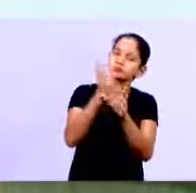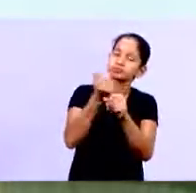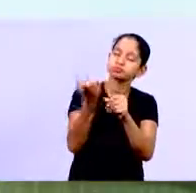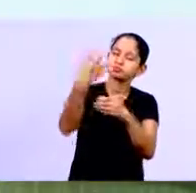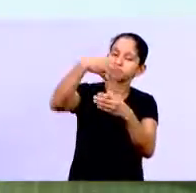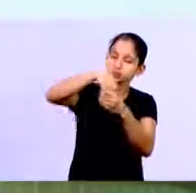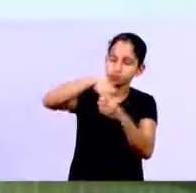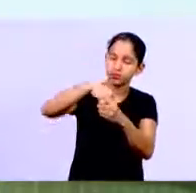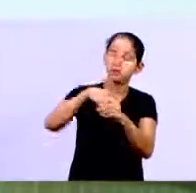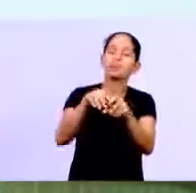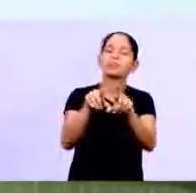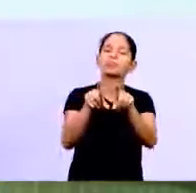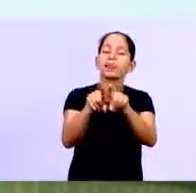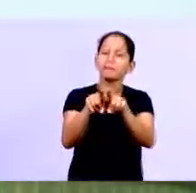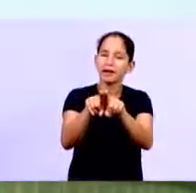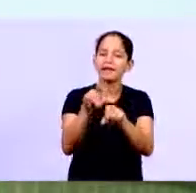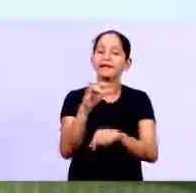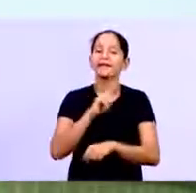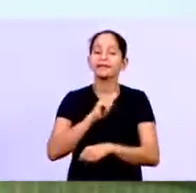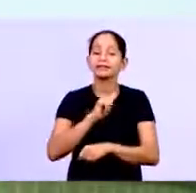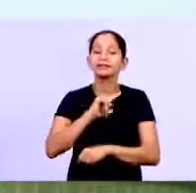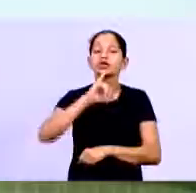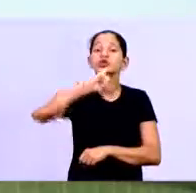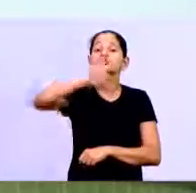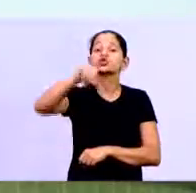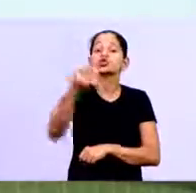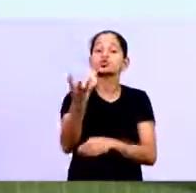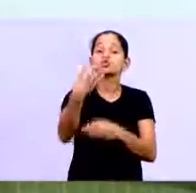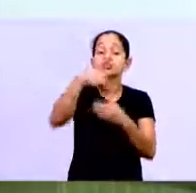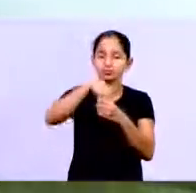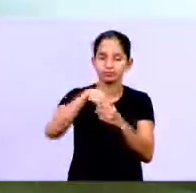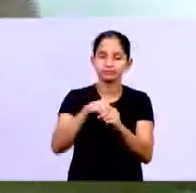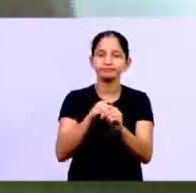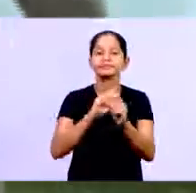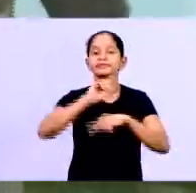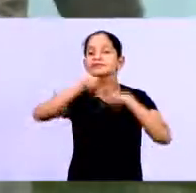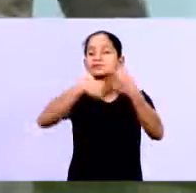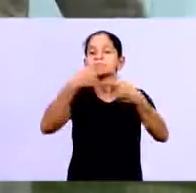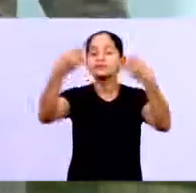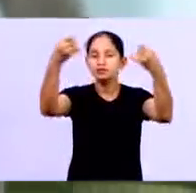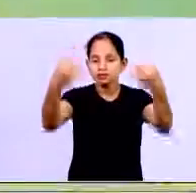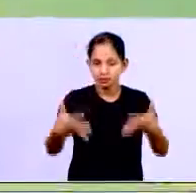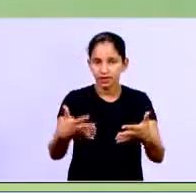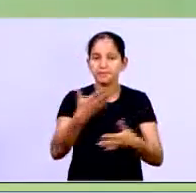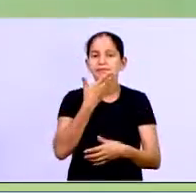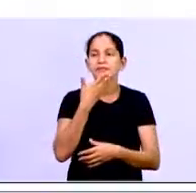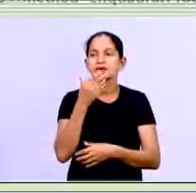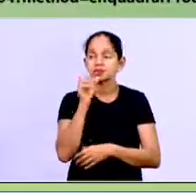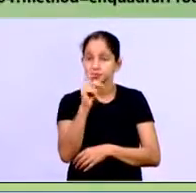um pouquinho que é chamado de juros. A gente vai ver essa informação mais detalhada. Vejam só.